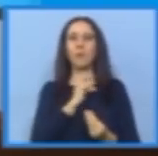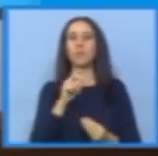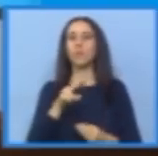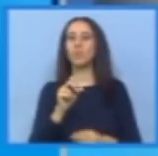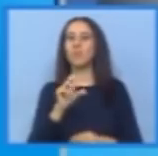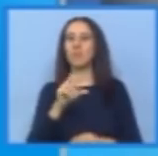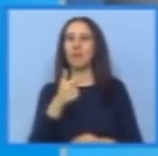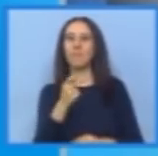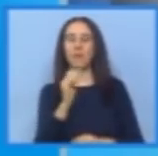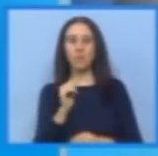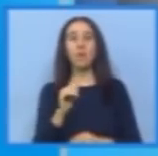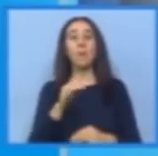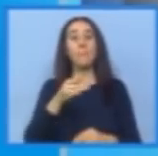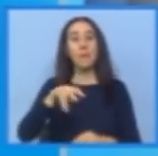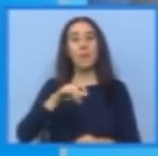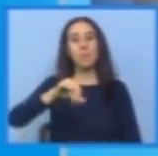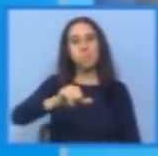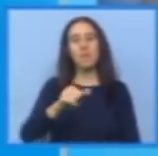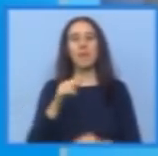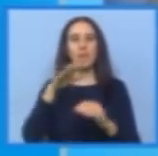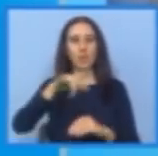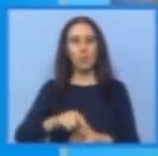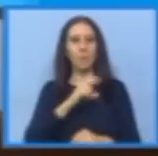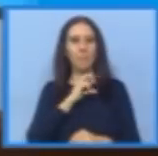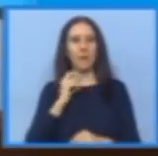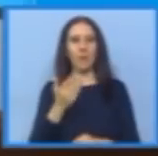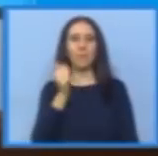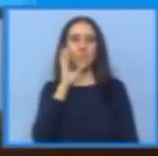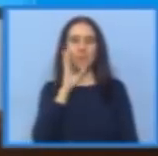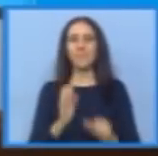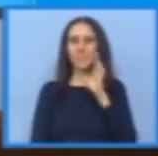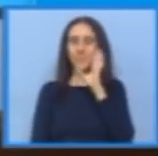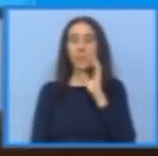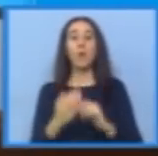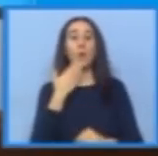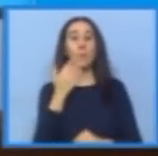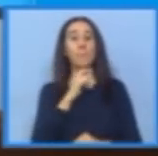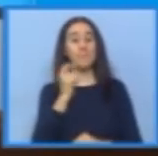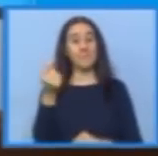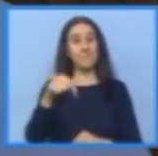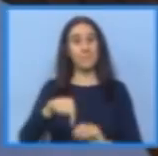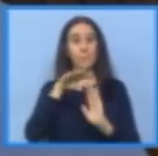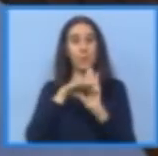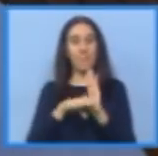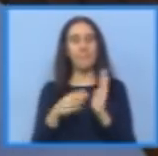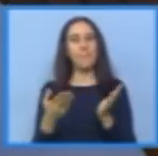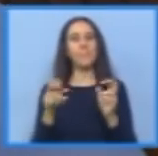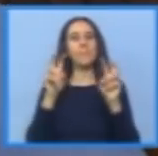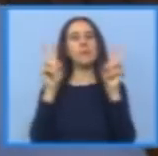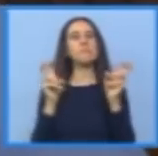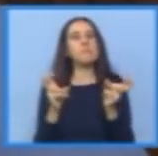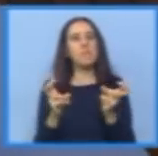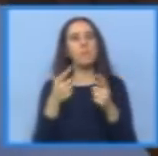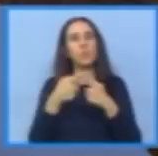Tavares, pároco da Pena em Lisboa. Muito boa tarde. Boa tarde. Obrigado, Padre Nuno Tavares, por estar neste programa, onde inauguramos uma abordagem um